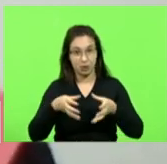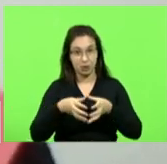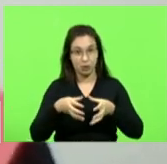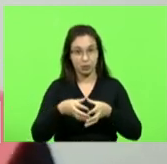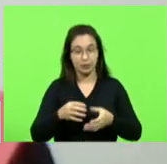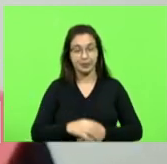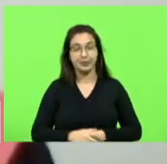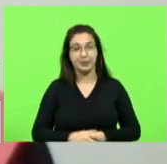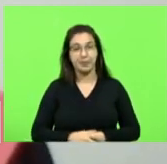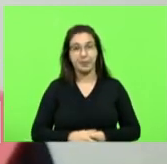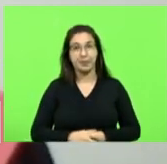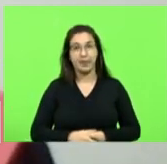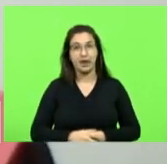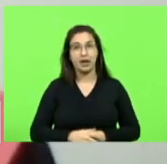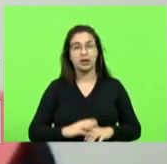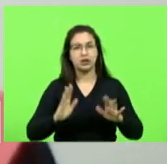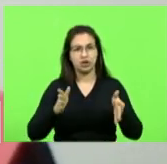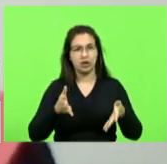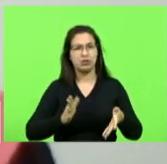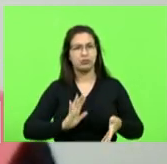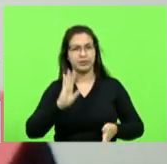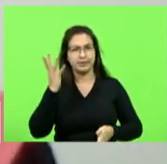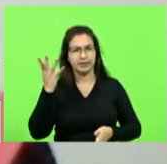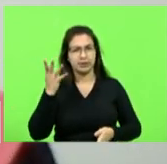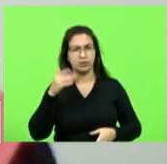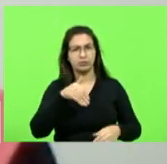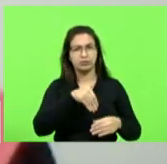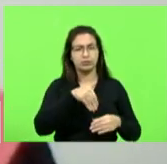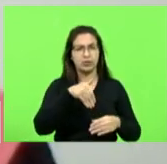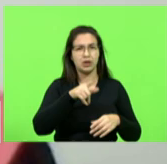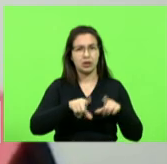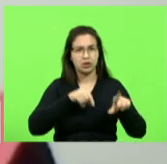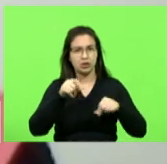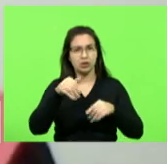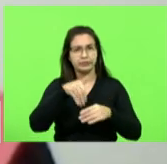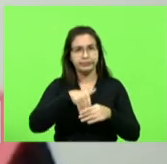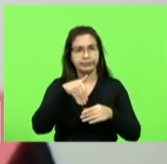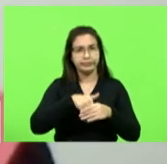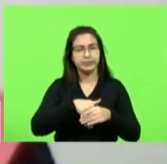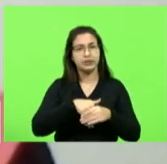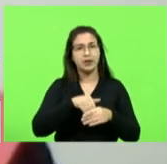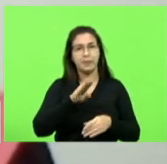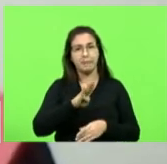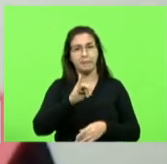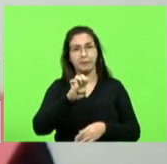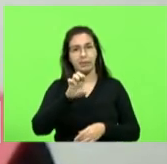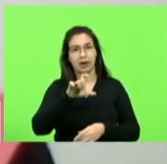Devido ter realizado recentemente a eleição da nova gestão no biênio